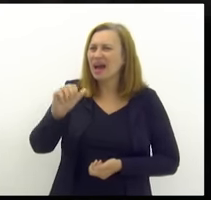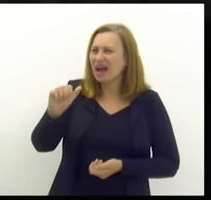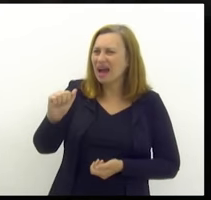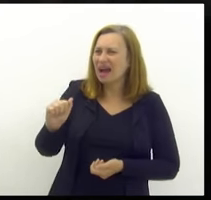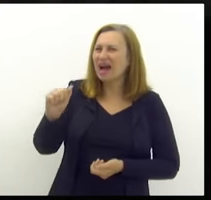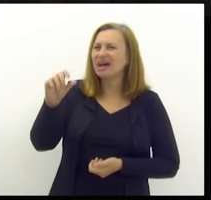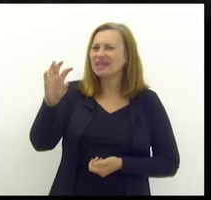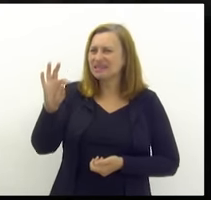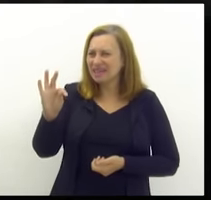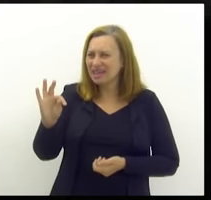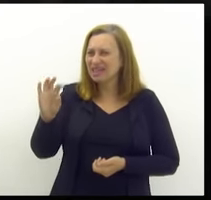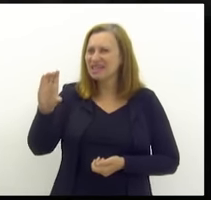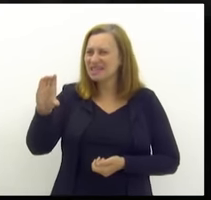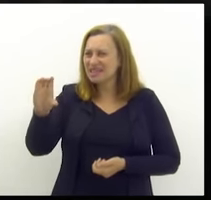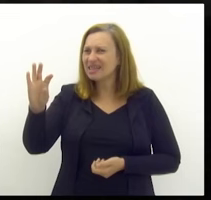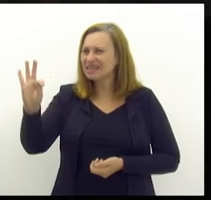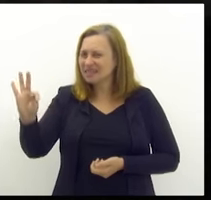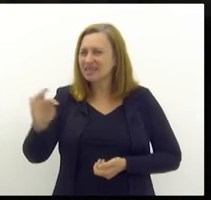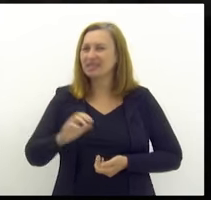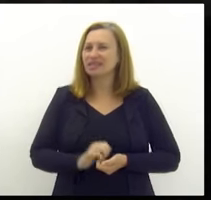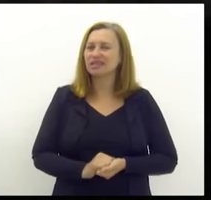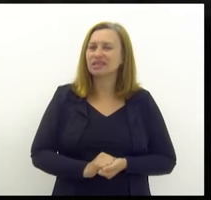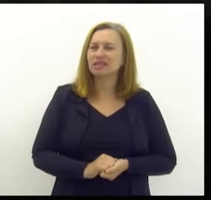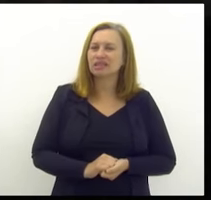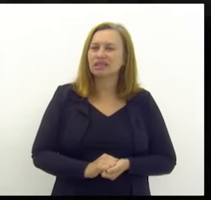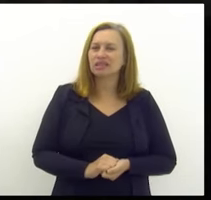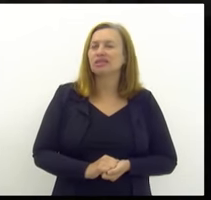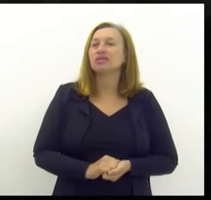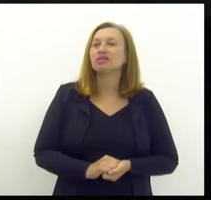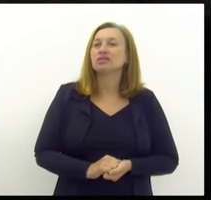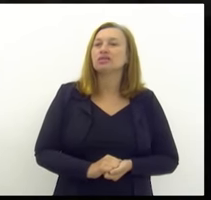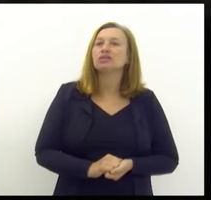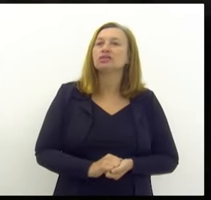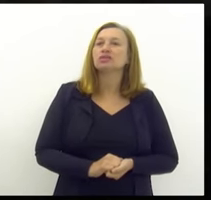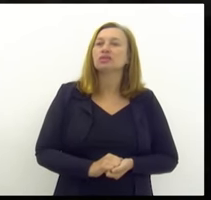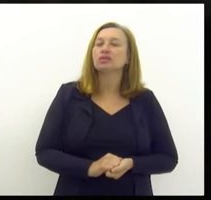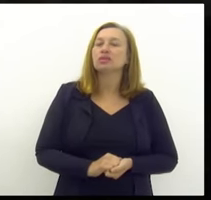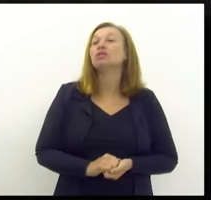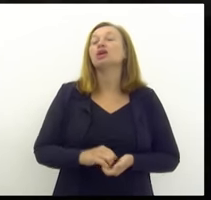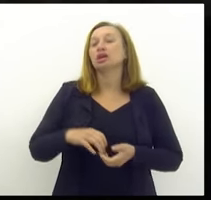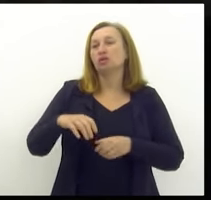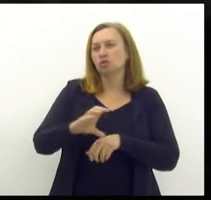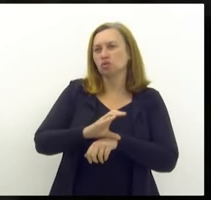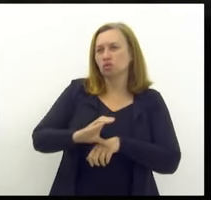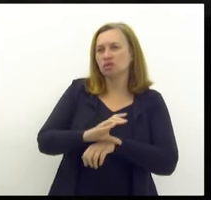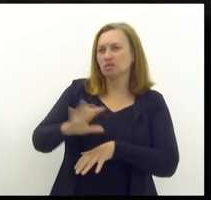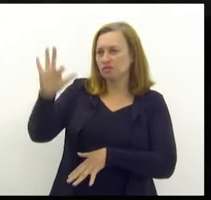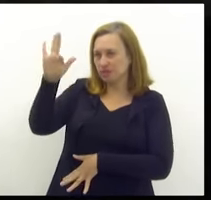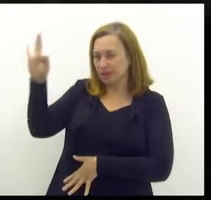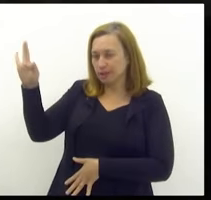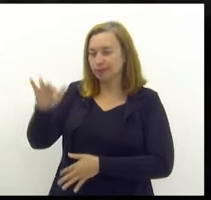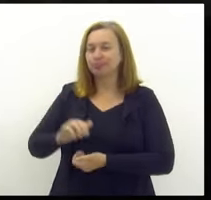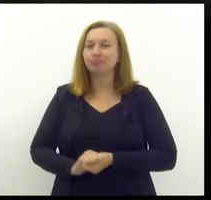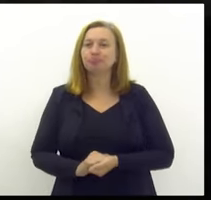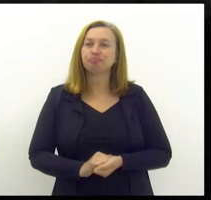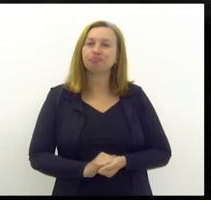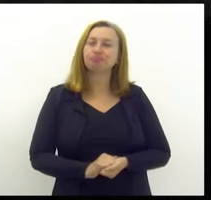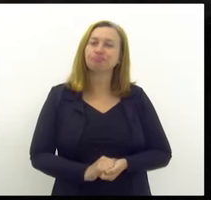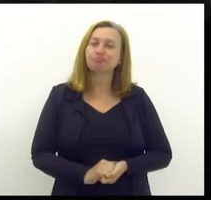adct número 76 a da Constituição Federal dito